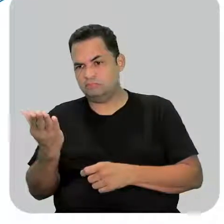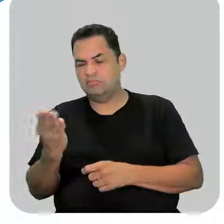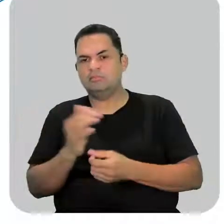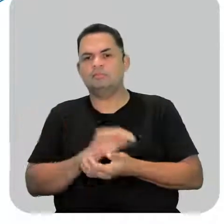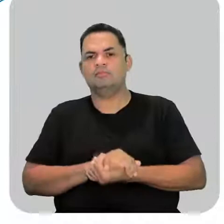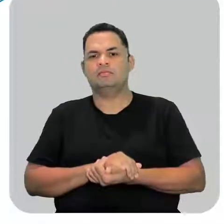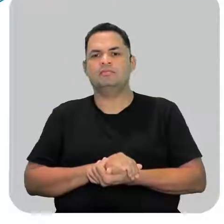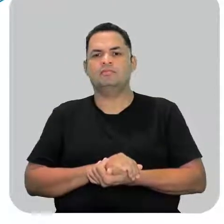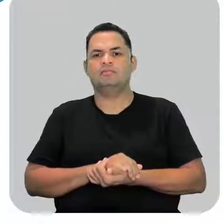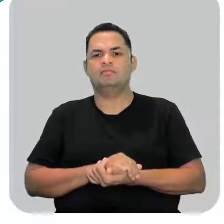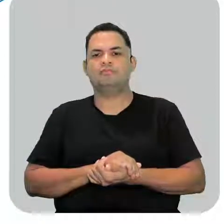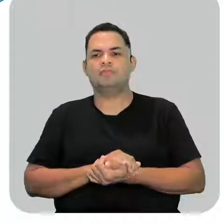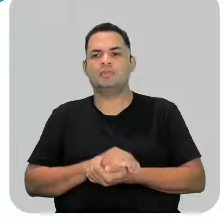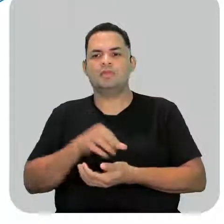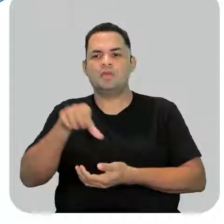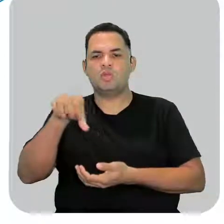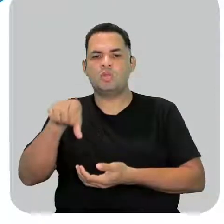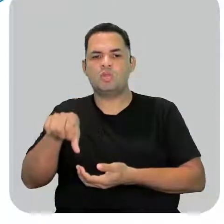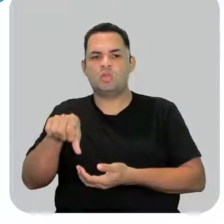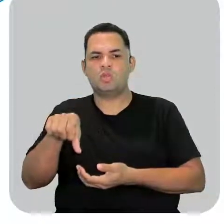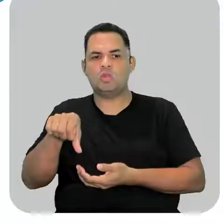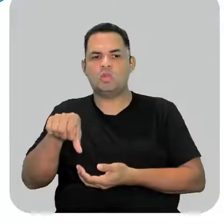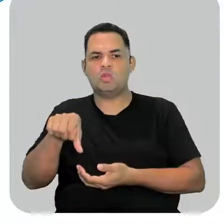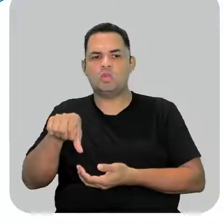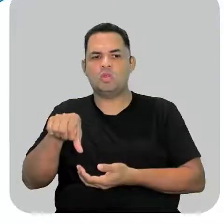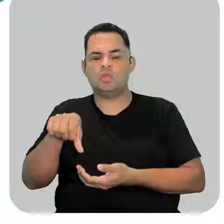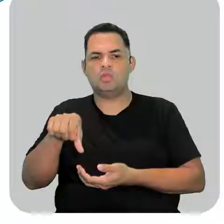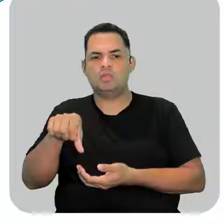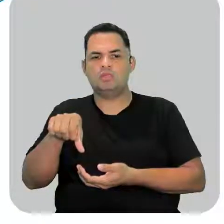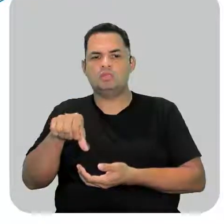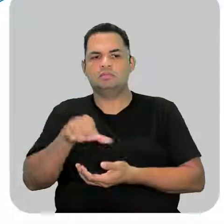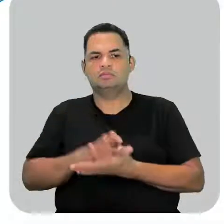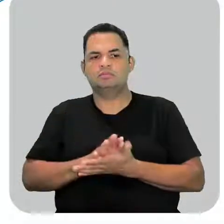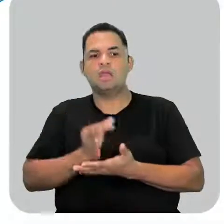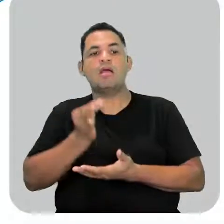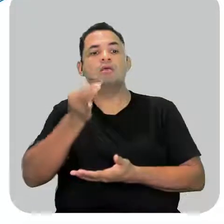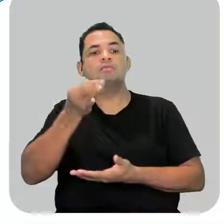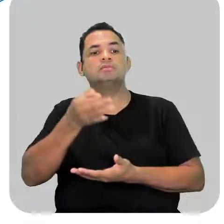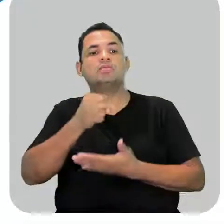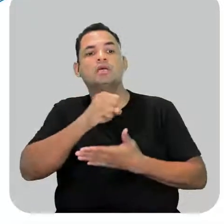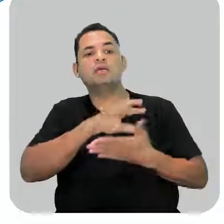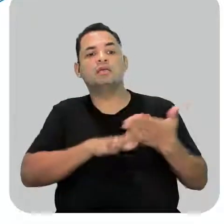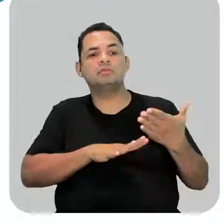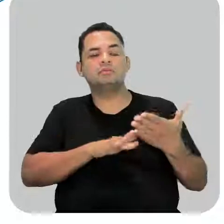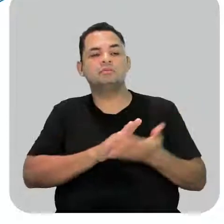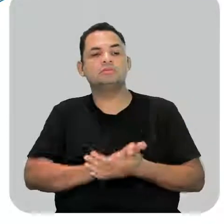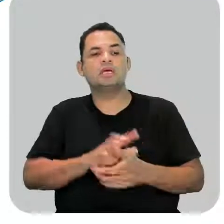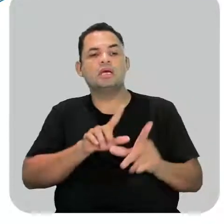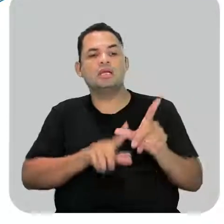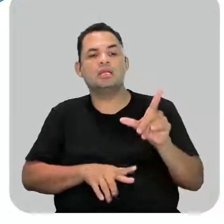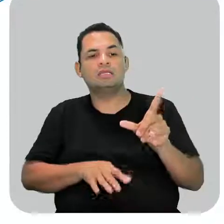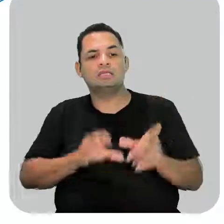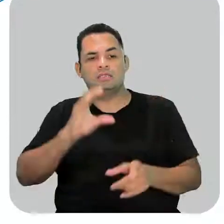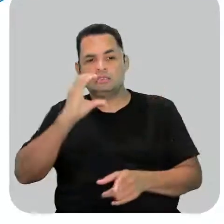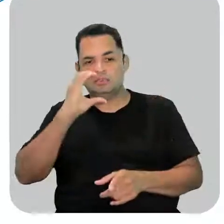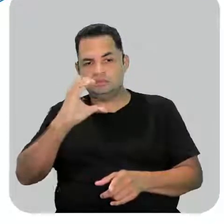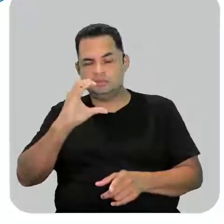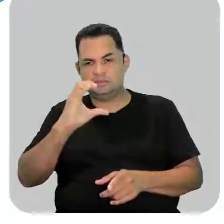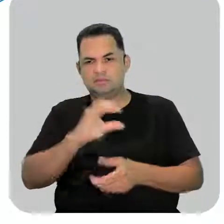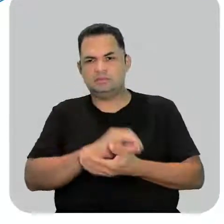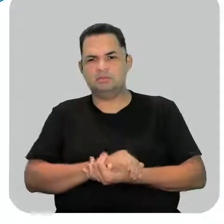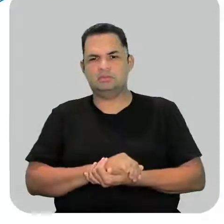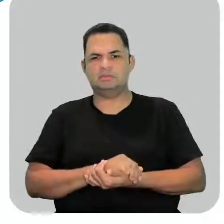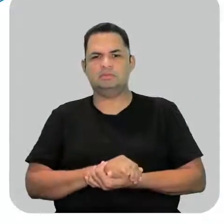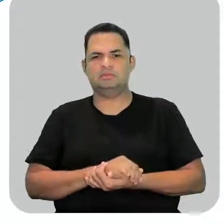com 3, 9. Então, para a gente aqui, a alternativa correta vai ser a alternativa C. Vamos ver se está